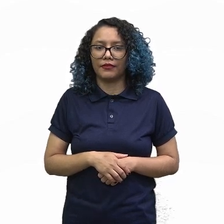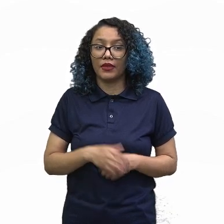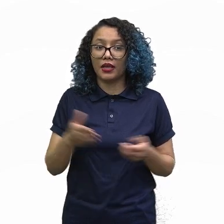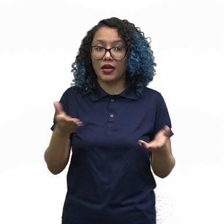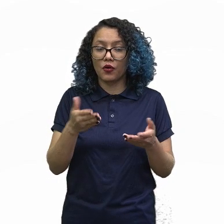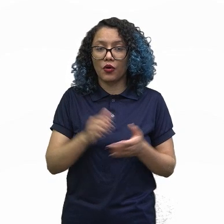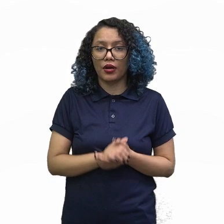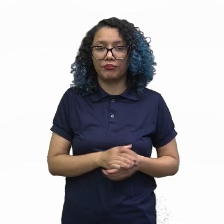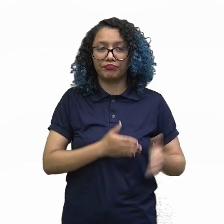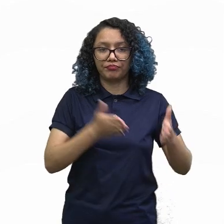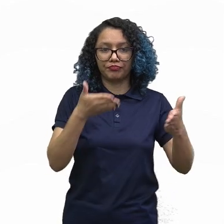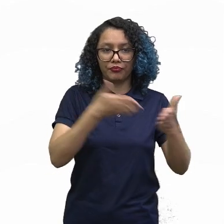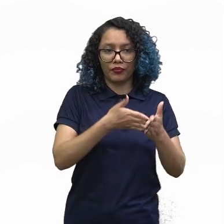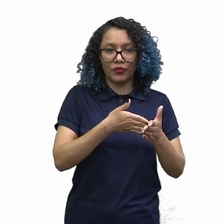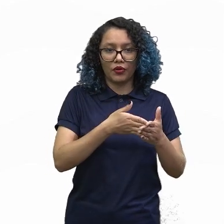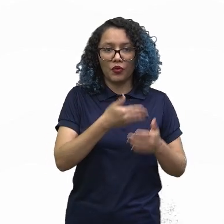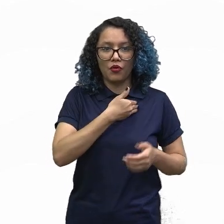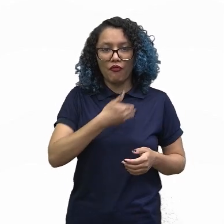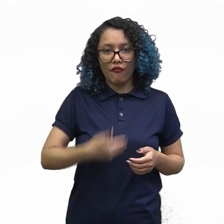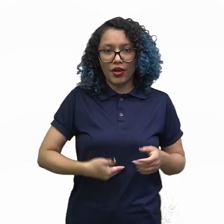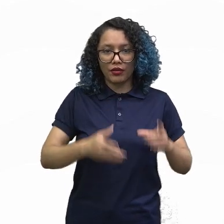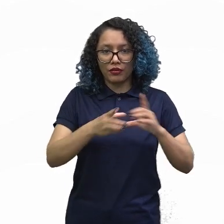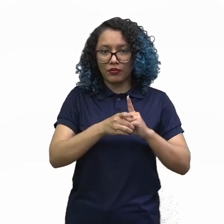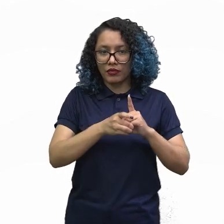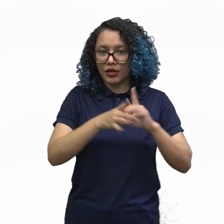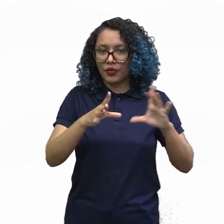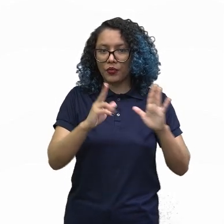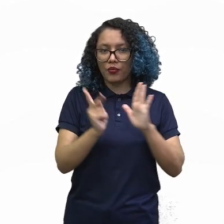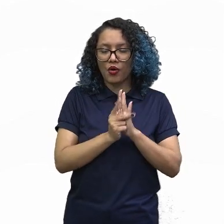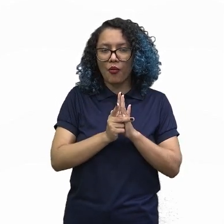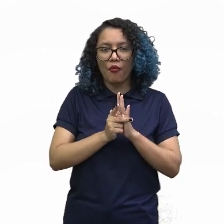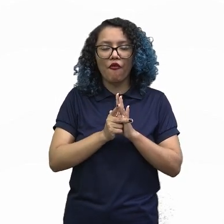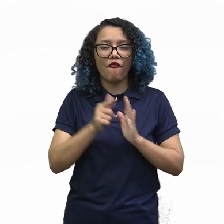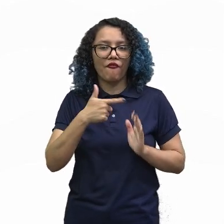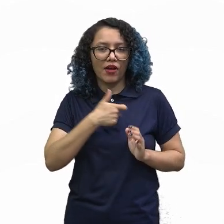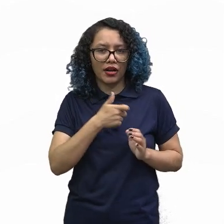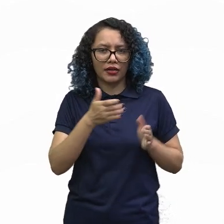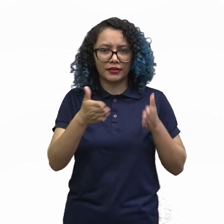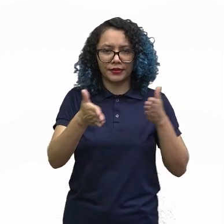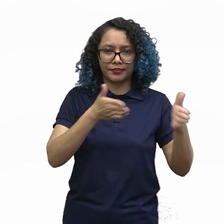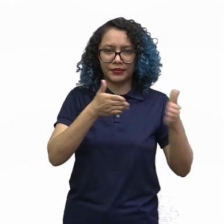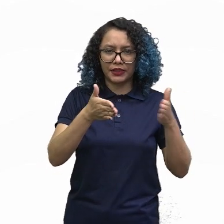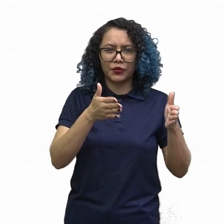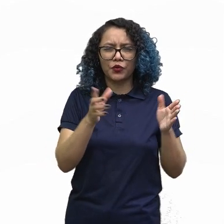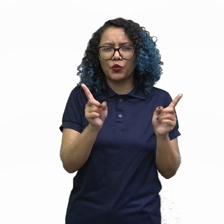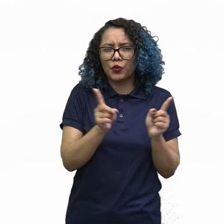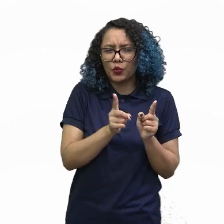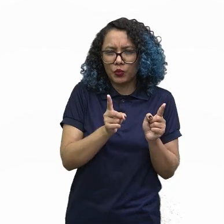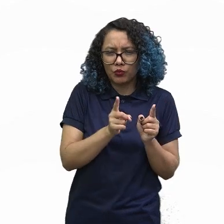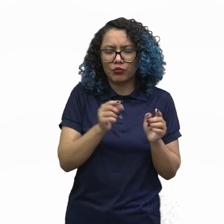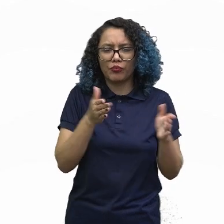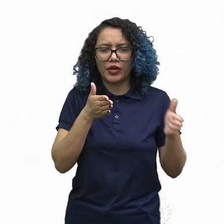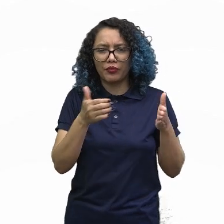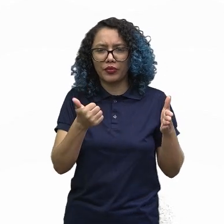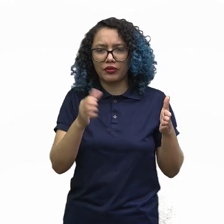o governo democrático do Vargas, que vai ser curto, vai ser entre 1951